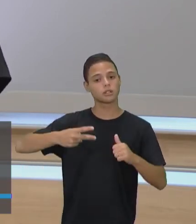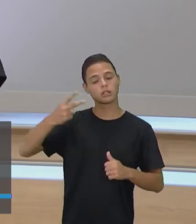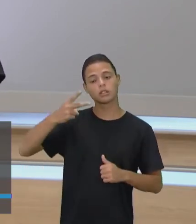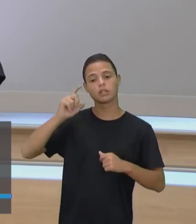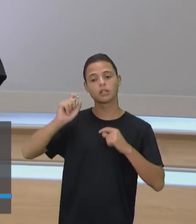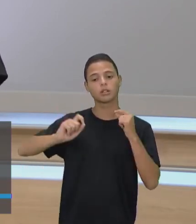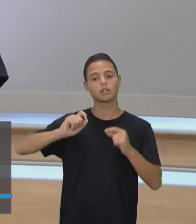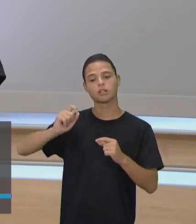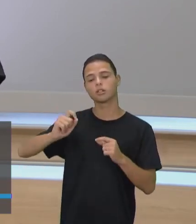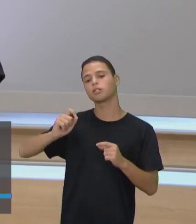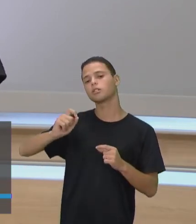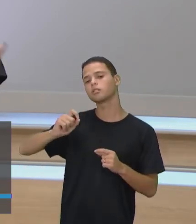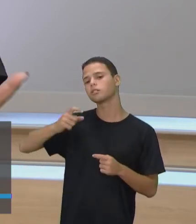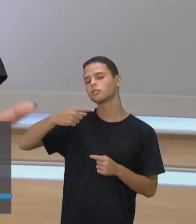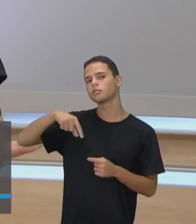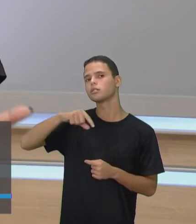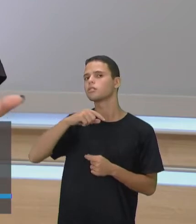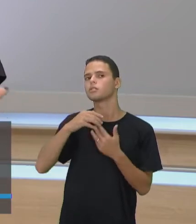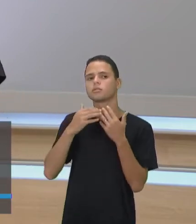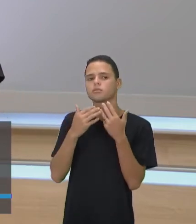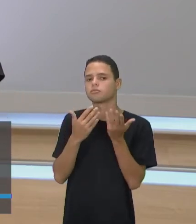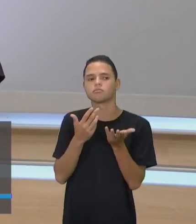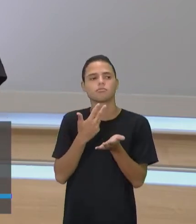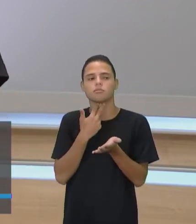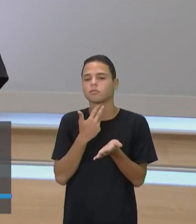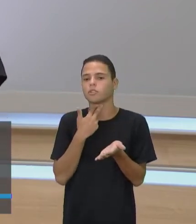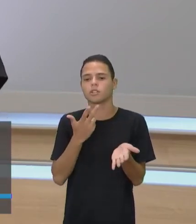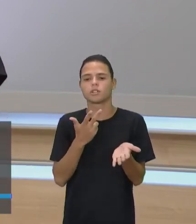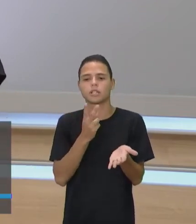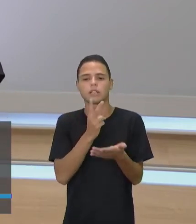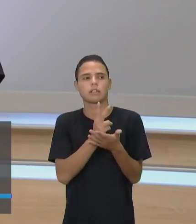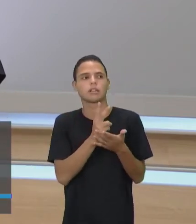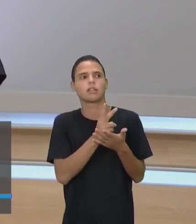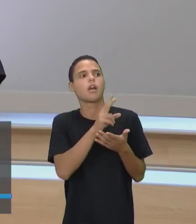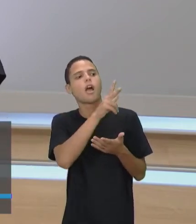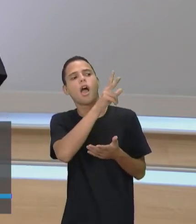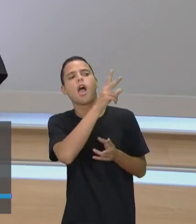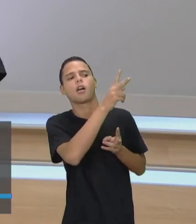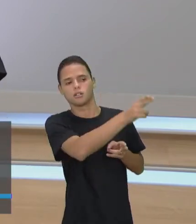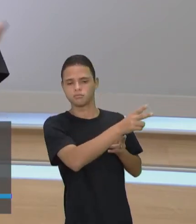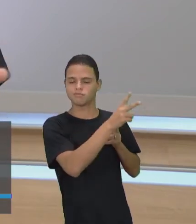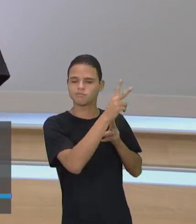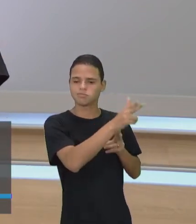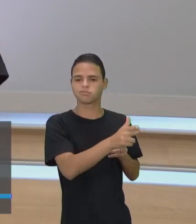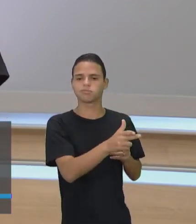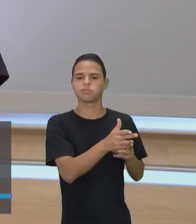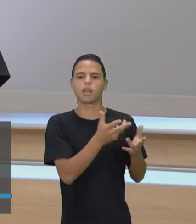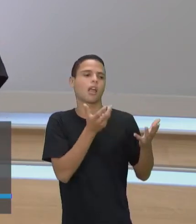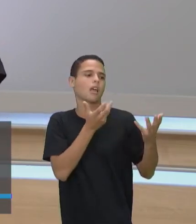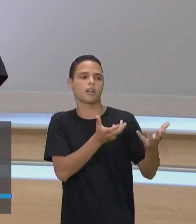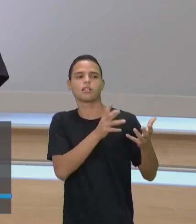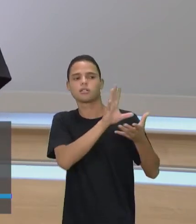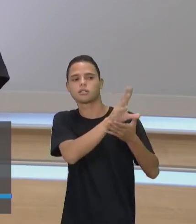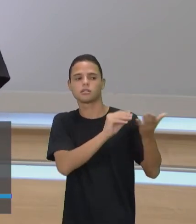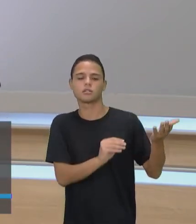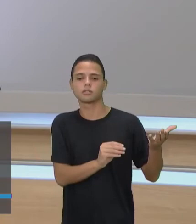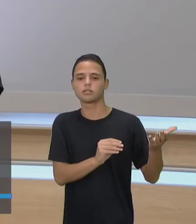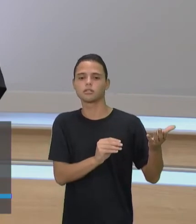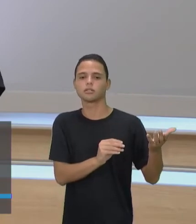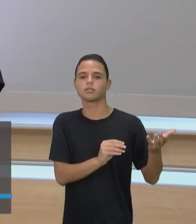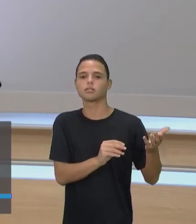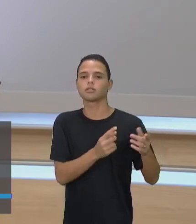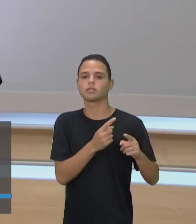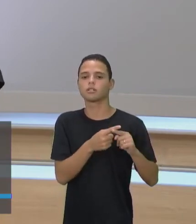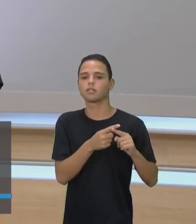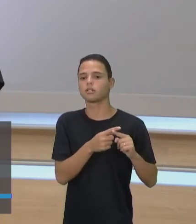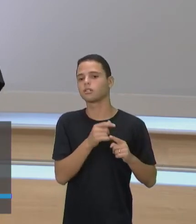não pode fazer tudo na nossa vida se pautando pelos outros. Só você, se você for pensar, são 40 quilos, 40 não, que eu não sei fazer